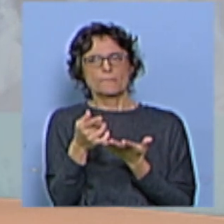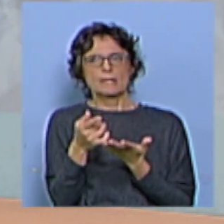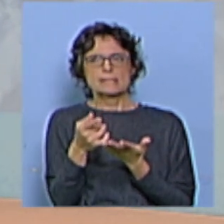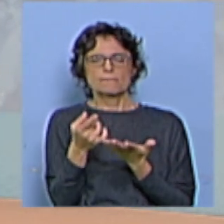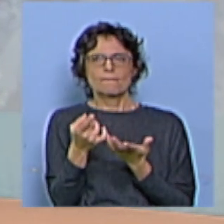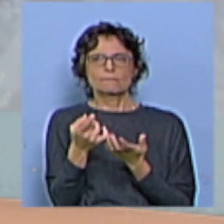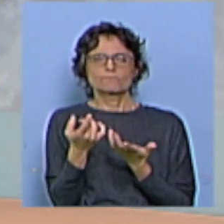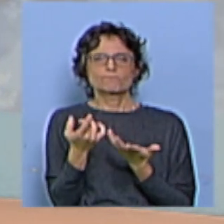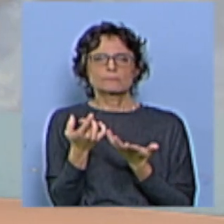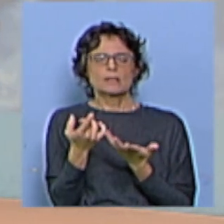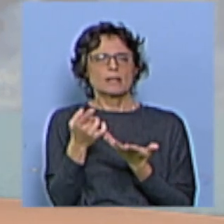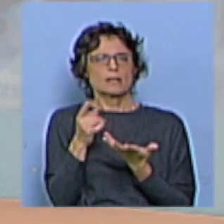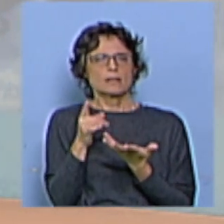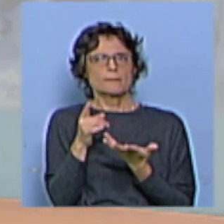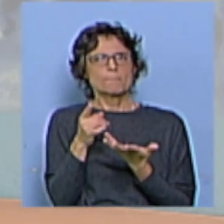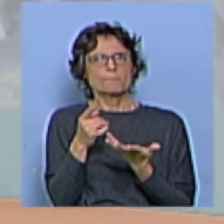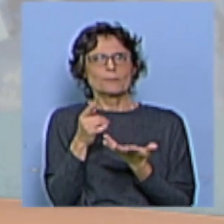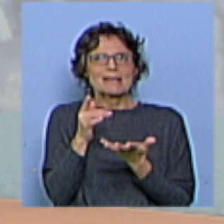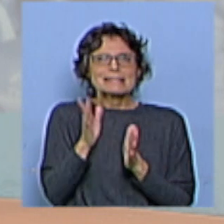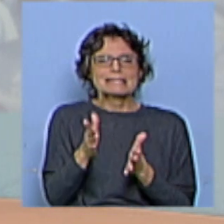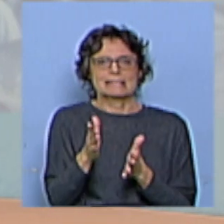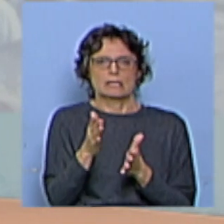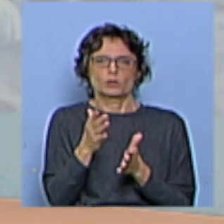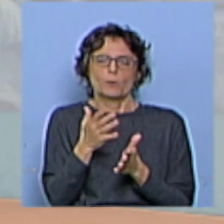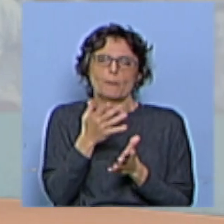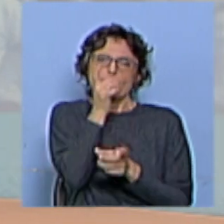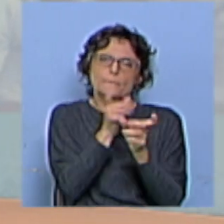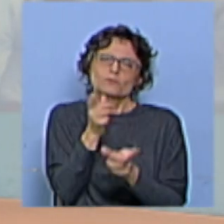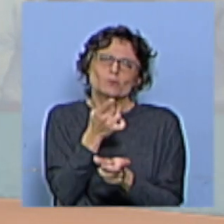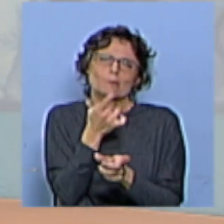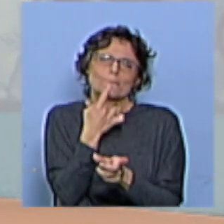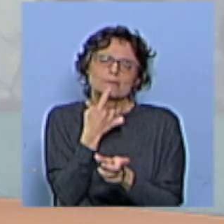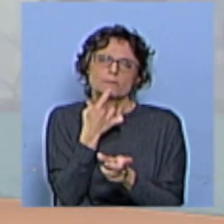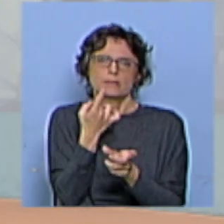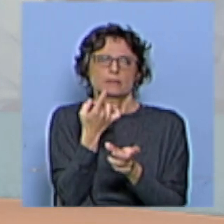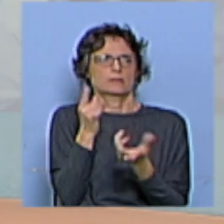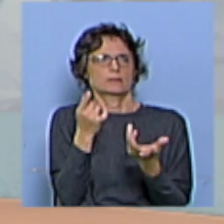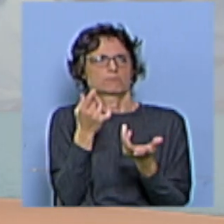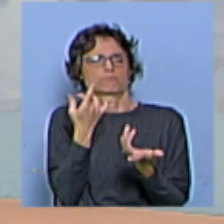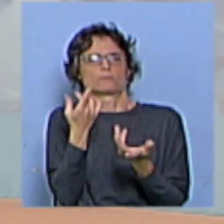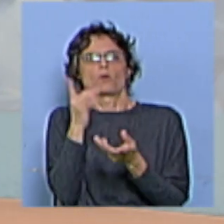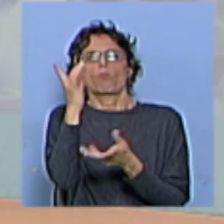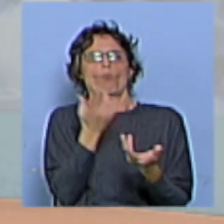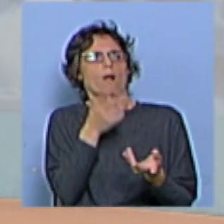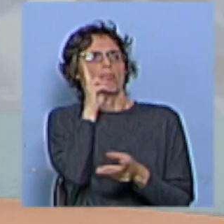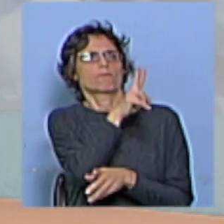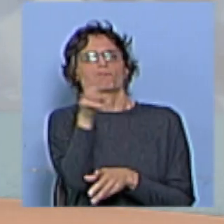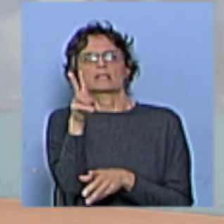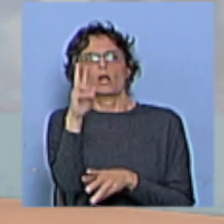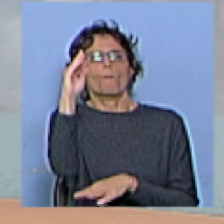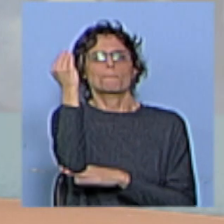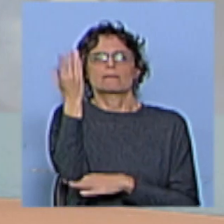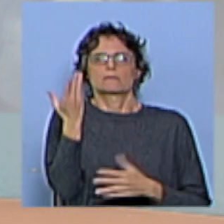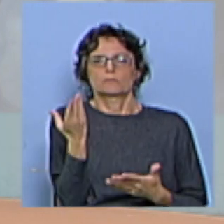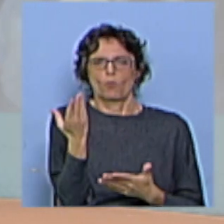de que visitar o património é visitar pedras bem trabalhadas, sem dúvida, mas